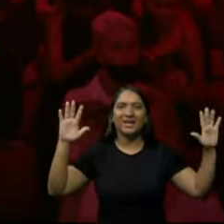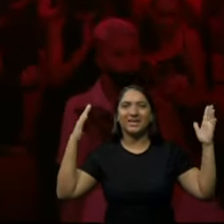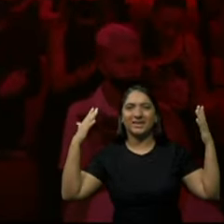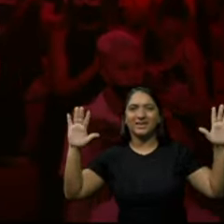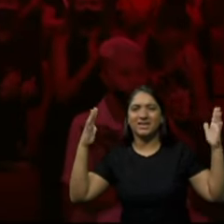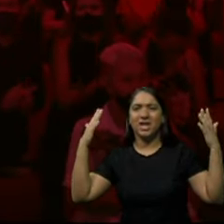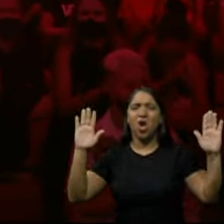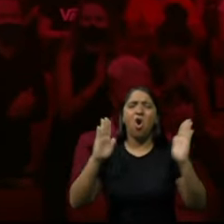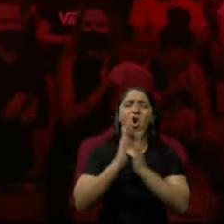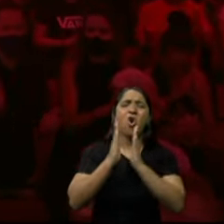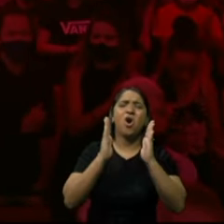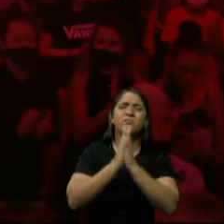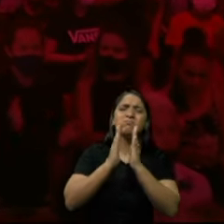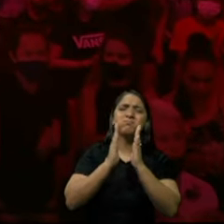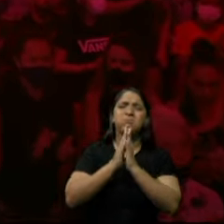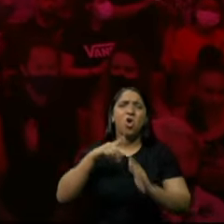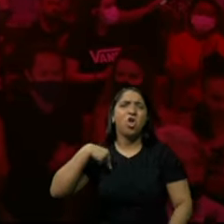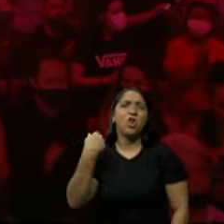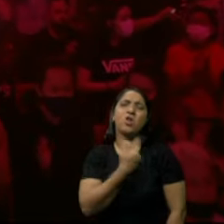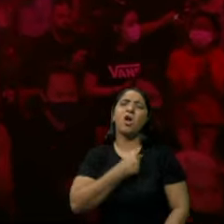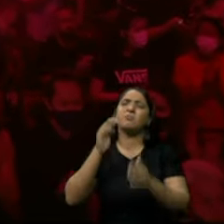o coração